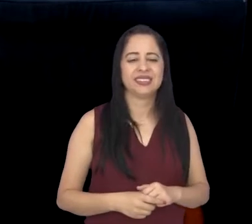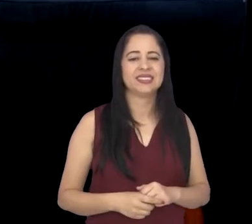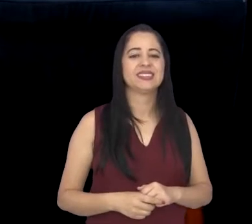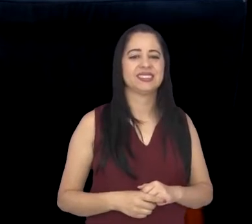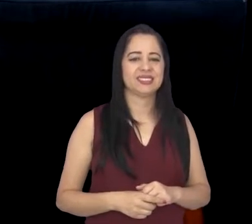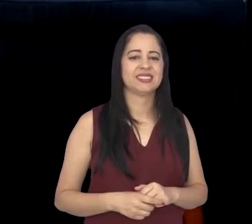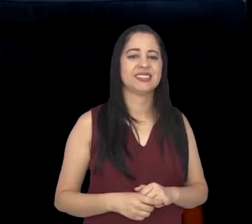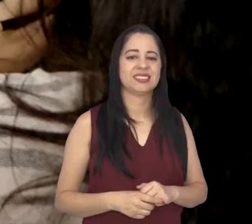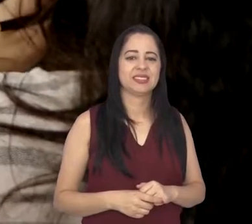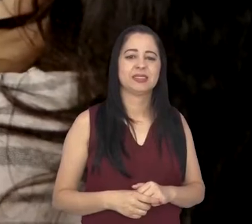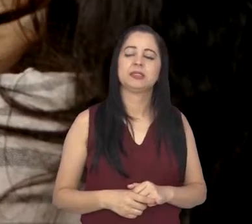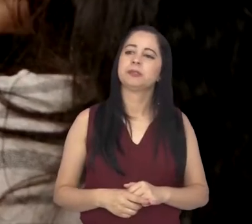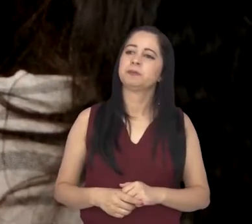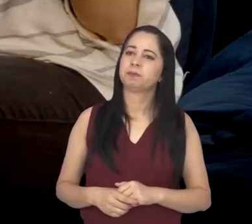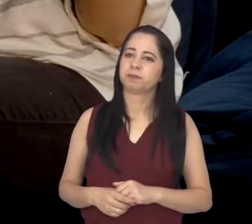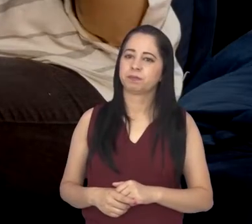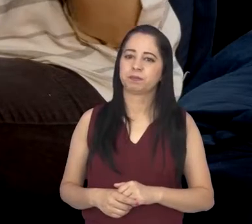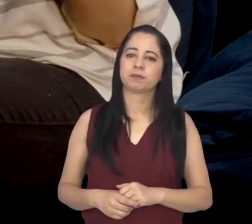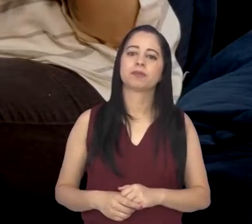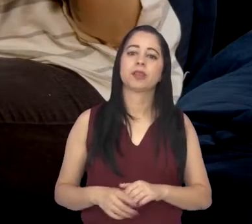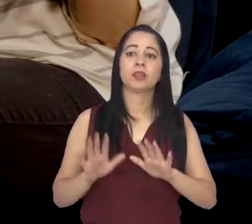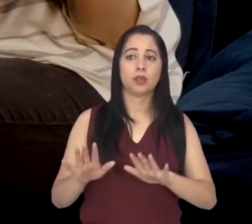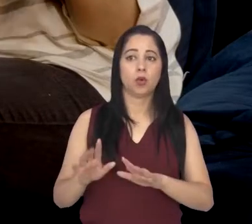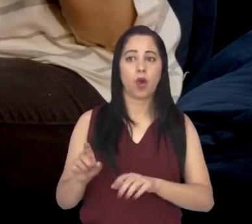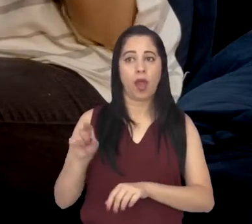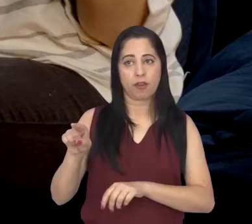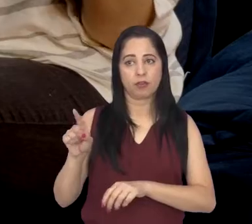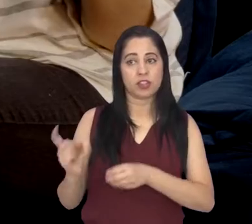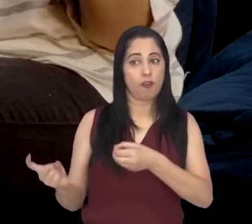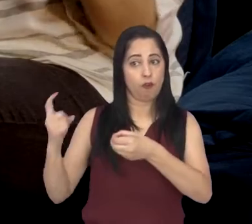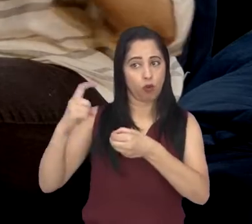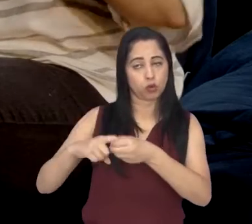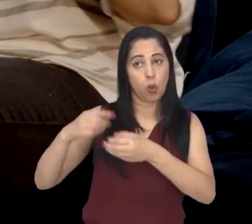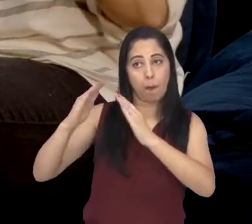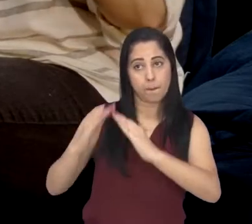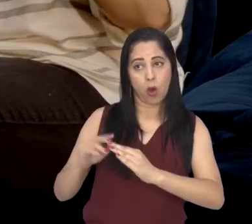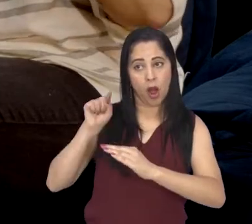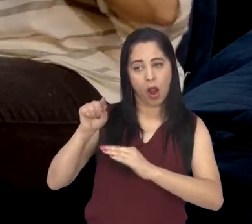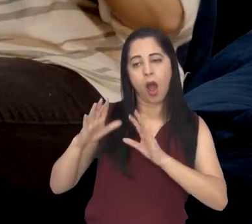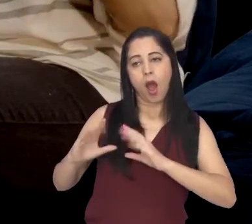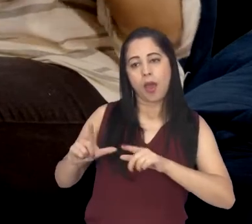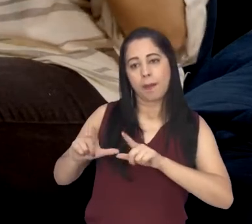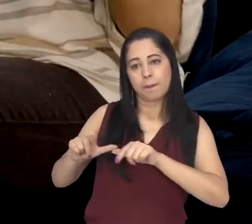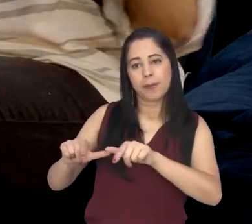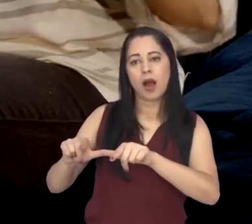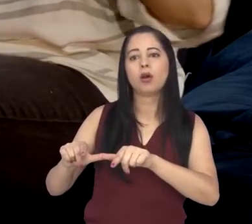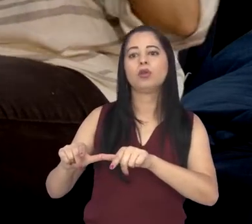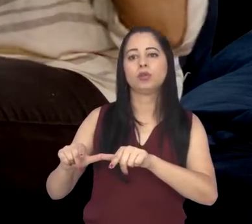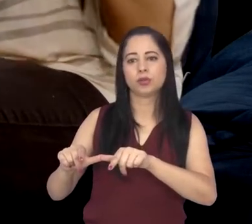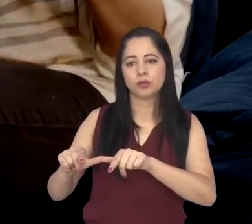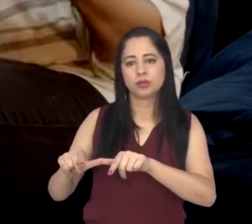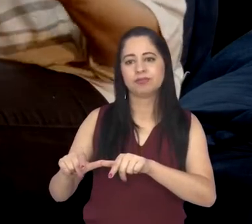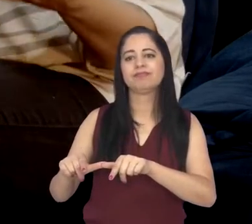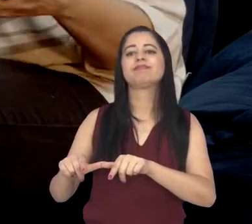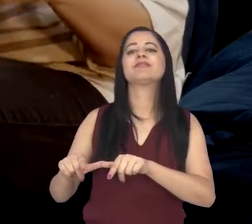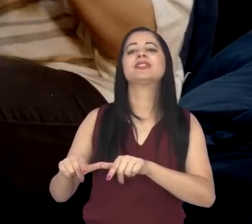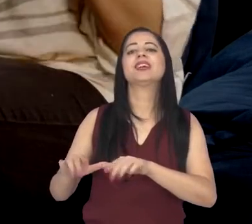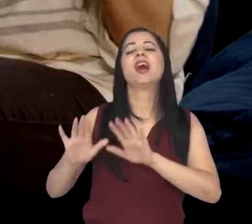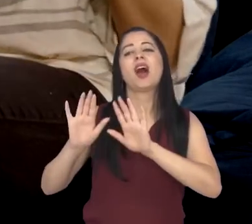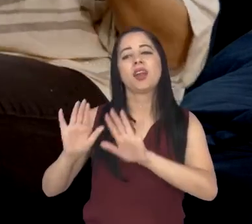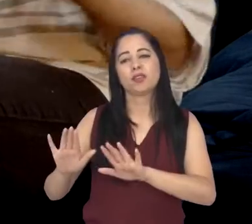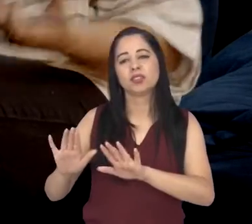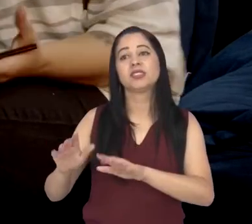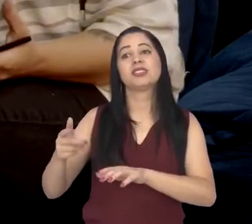sumir, porque ele sumiu de novo. Aí você voltou para Bauru, ficou lá um tempo, mas o negócio voltou à tona e